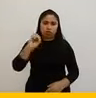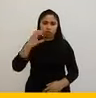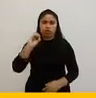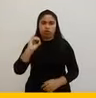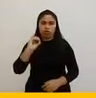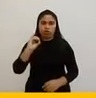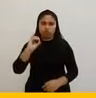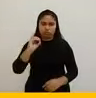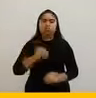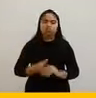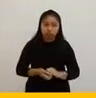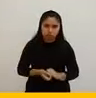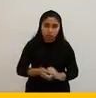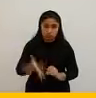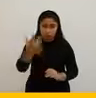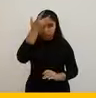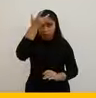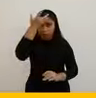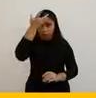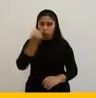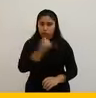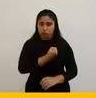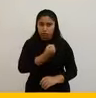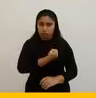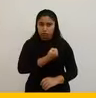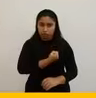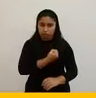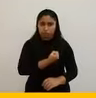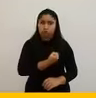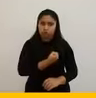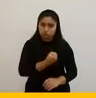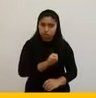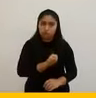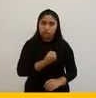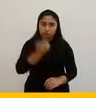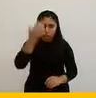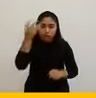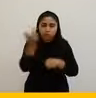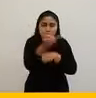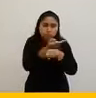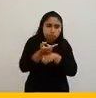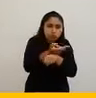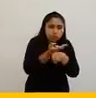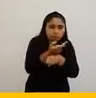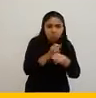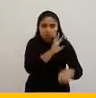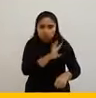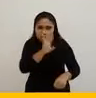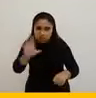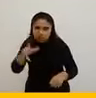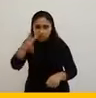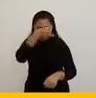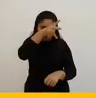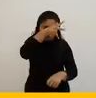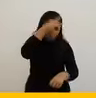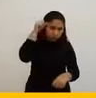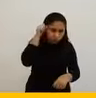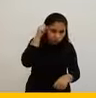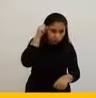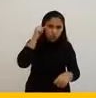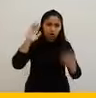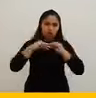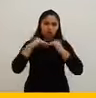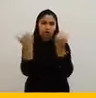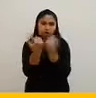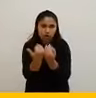9.280. Eu peço que guardem esse número para que possam procurar também no site da Prefeitura, na Câmara